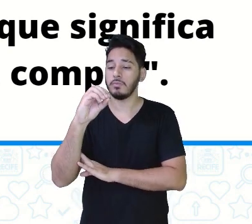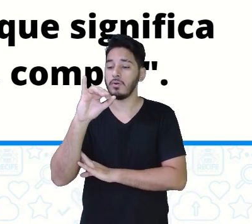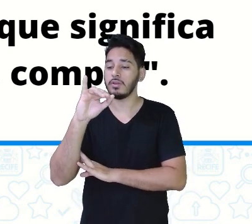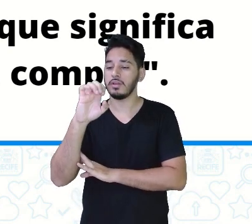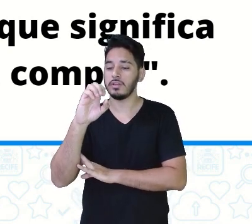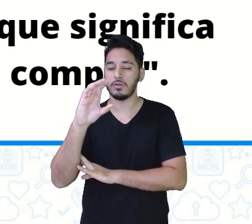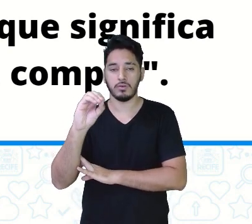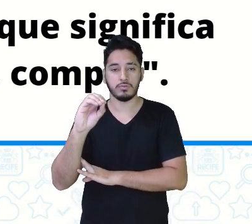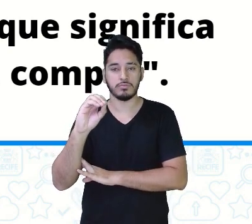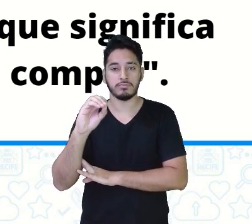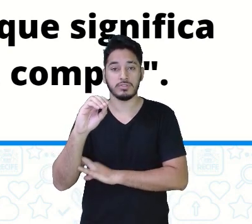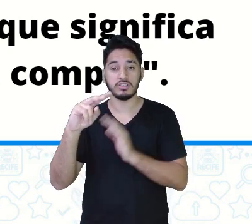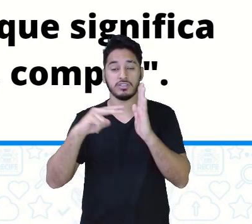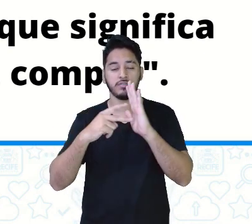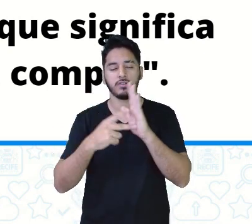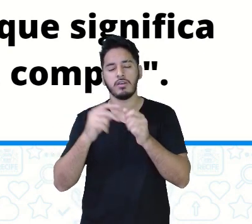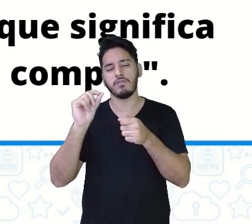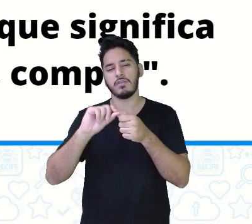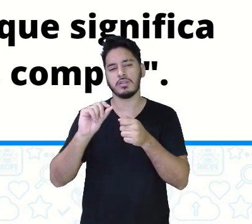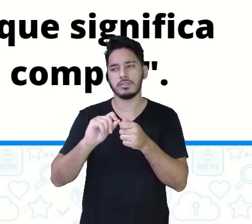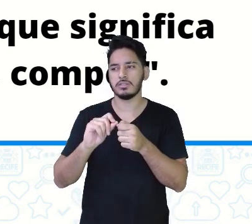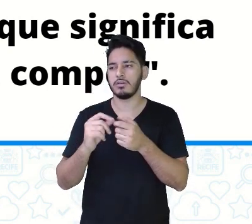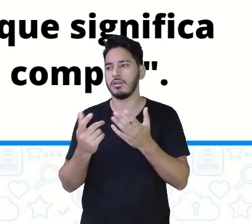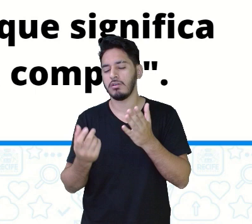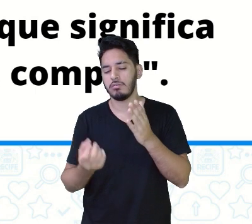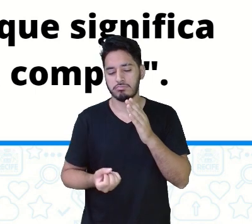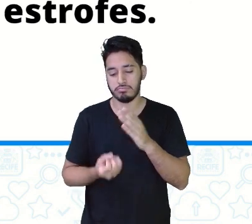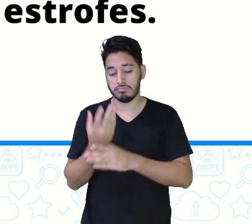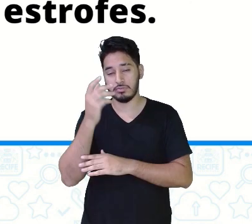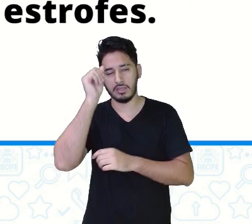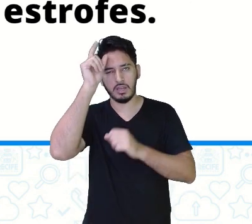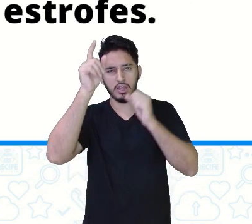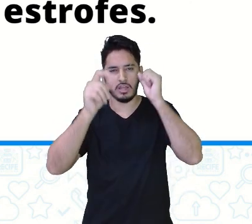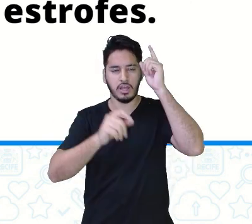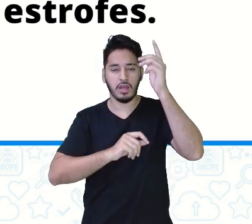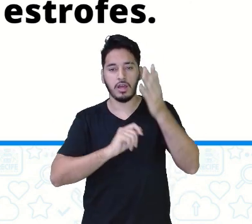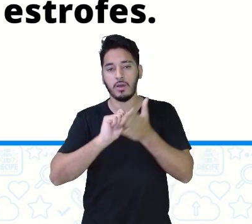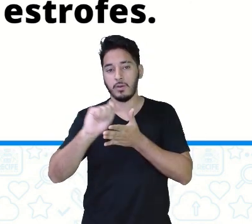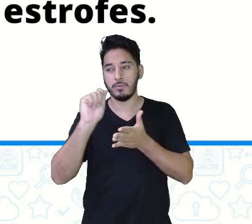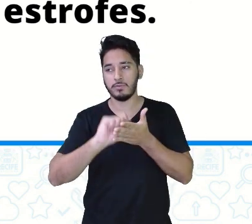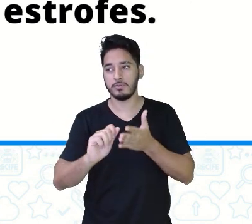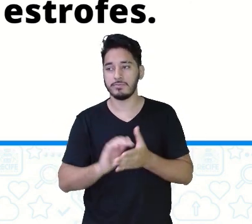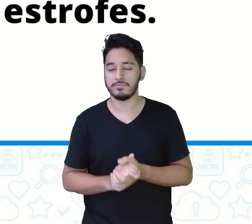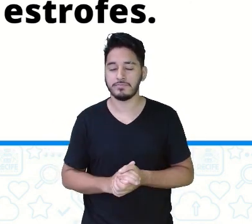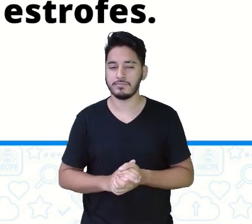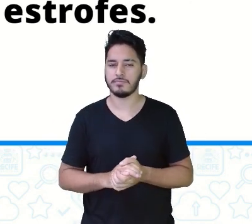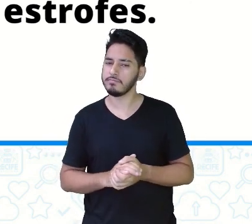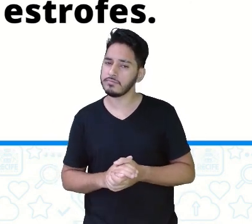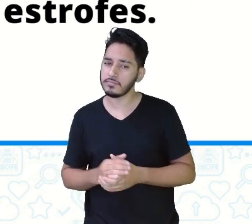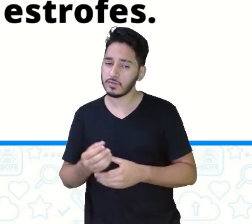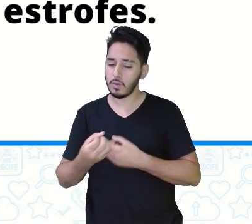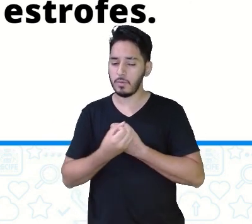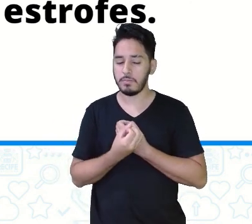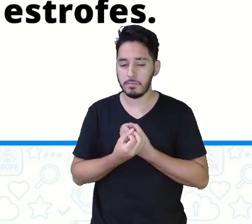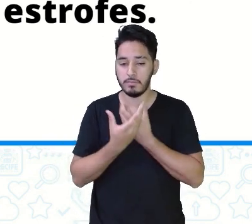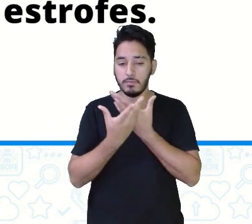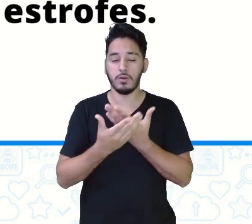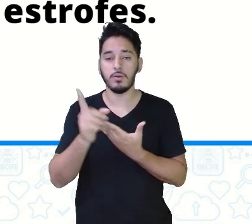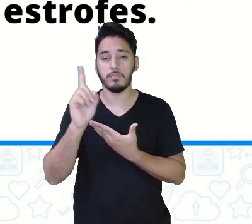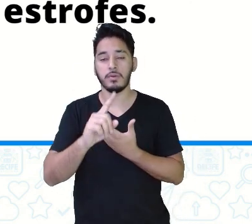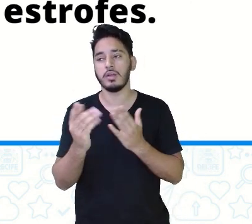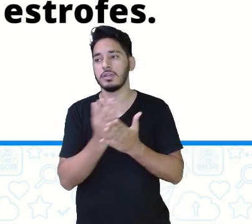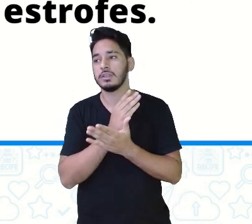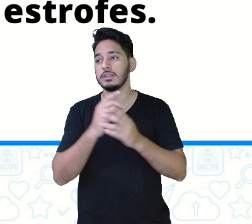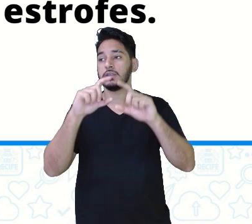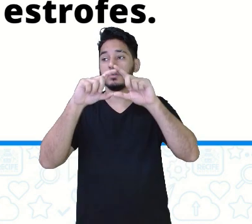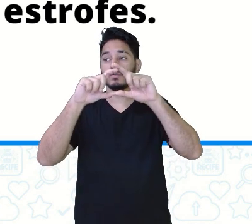compor, certo? Muito legal isso aí. O poema geralmente se apresenta em forma de